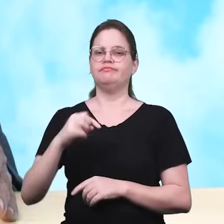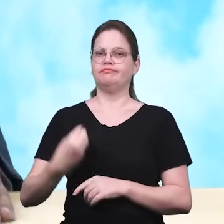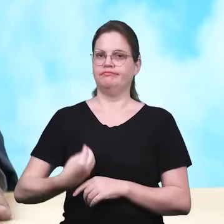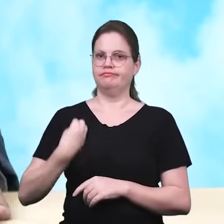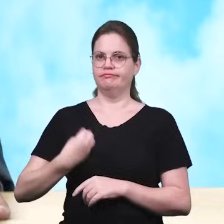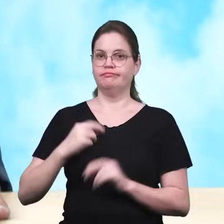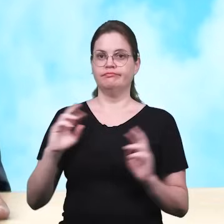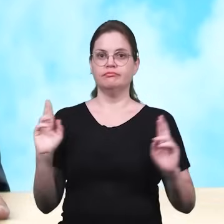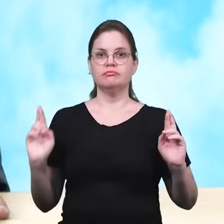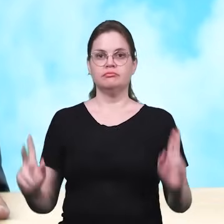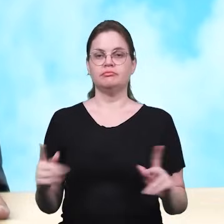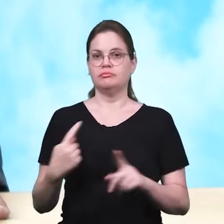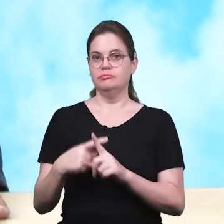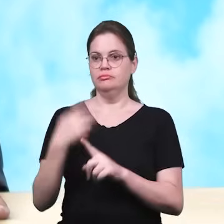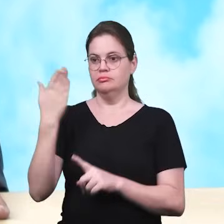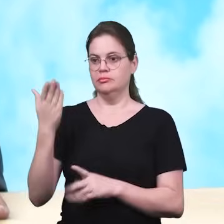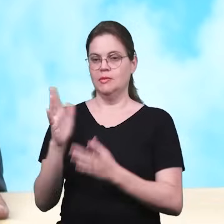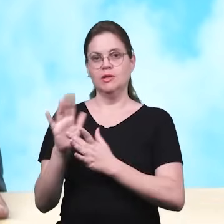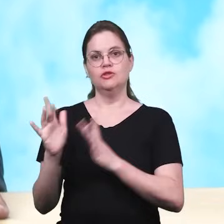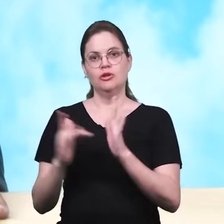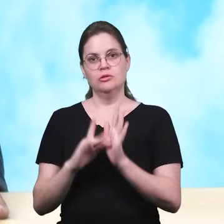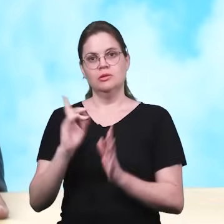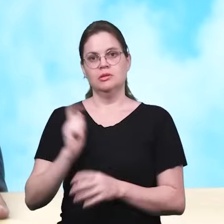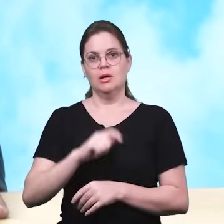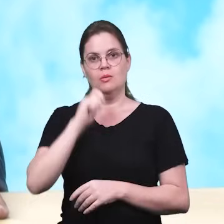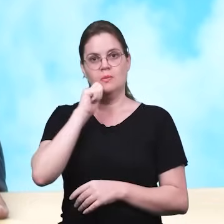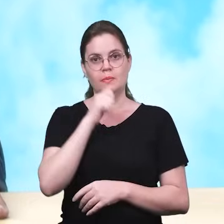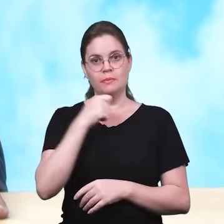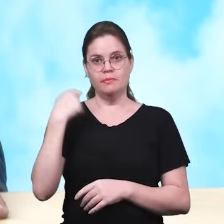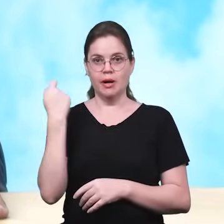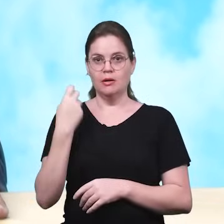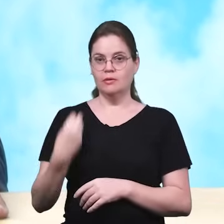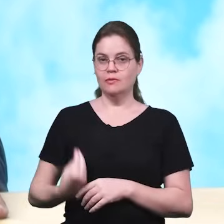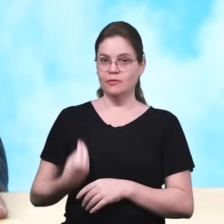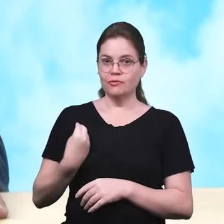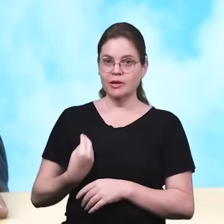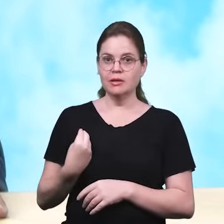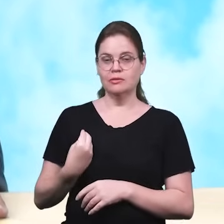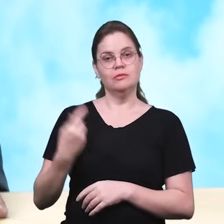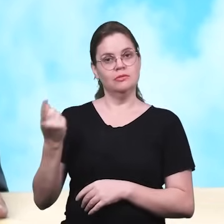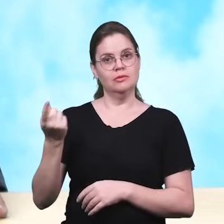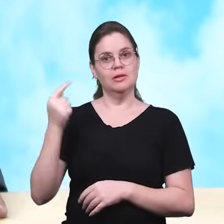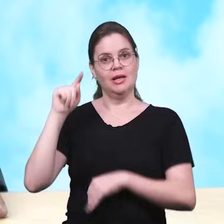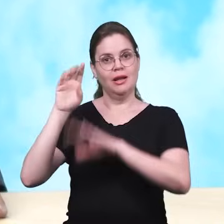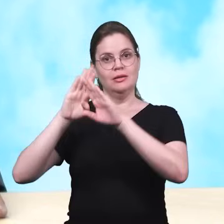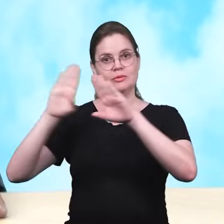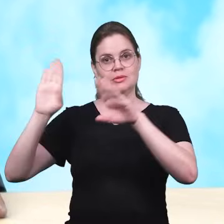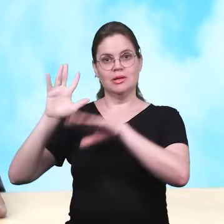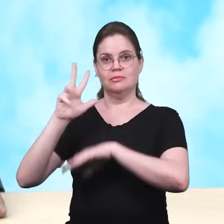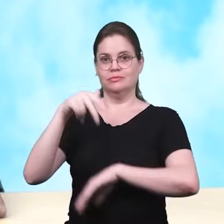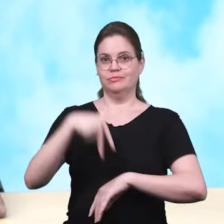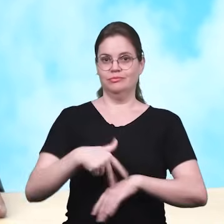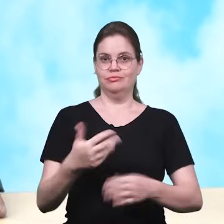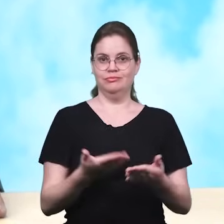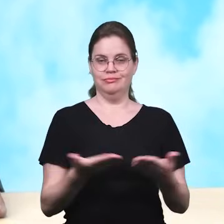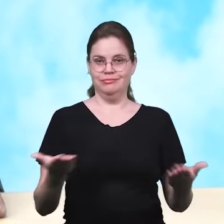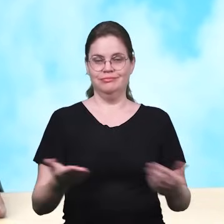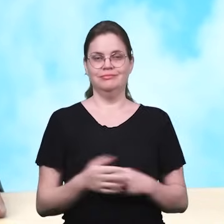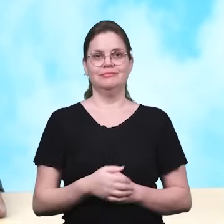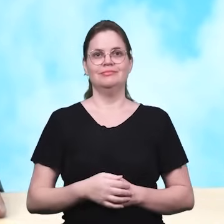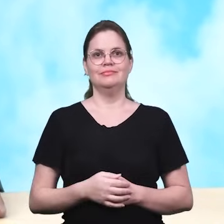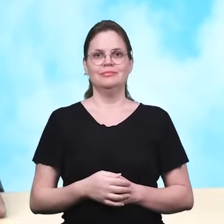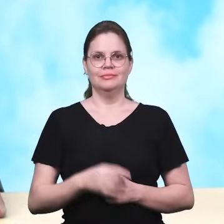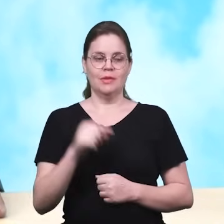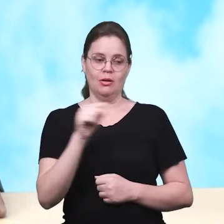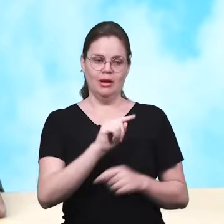pastor falou, Jesus é o pão vivo que desceu do céu. E o Senhor mostrou em Israel que do